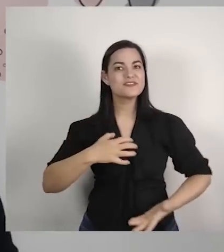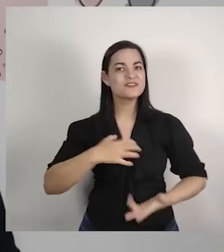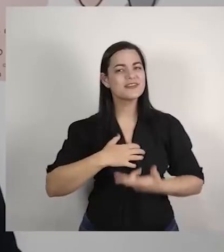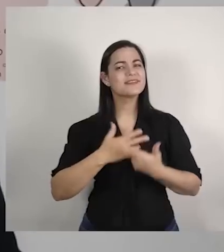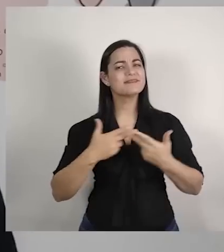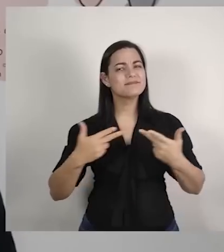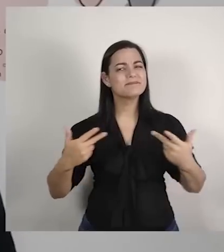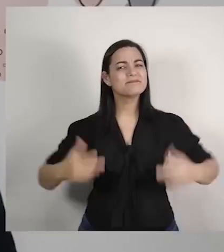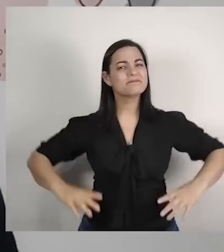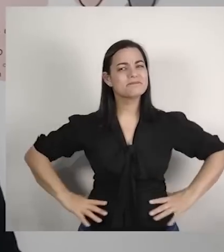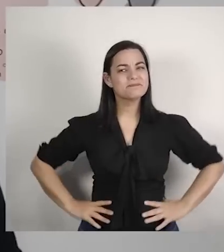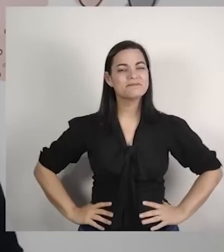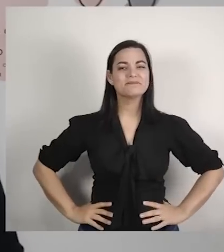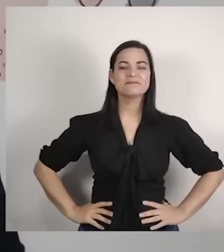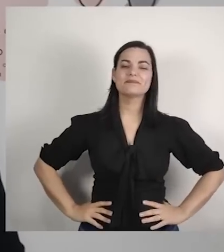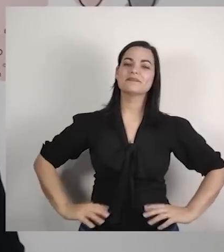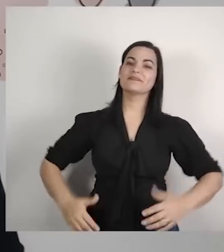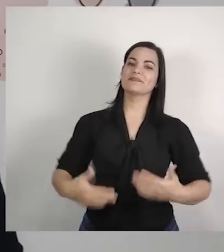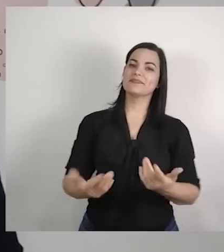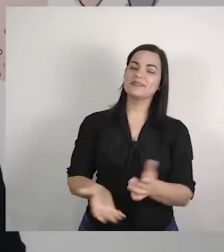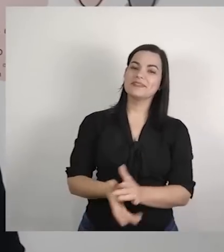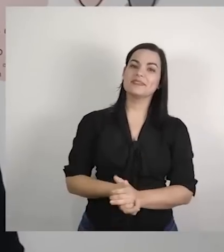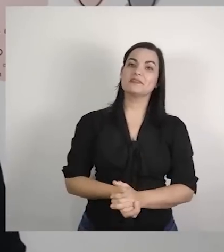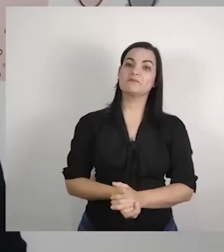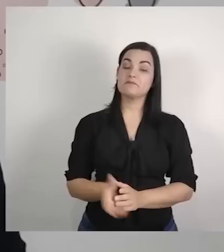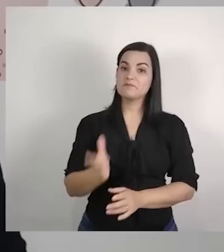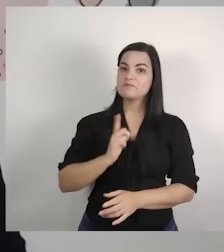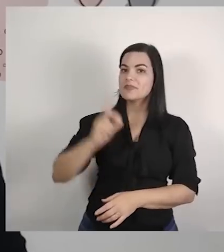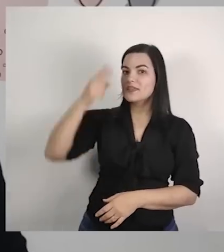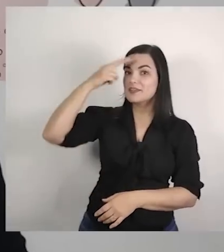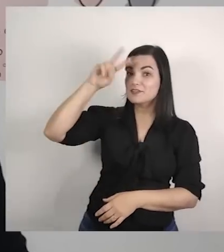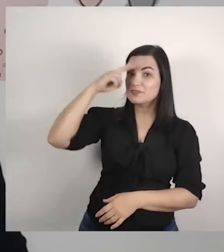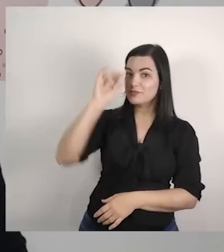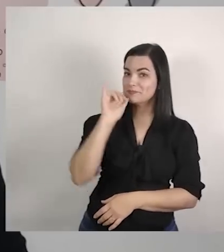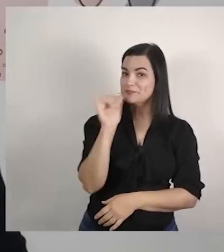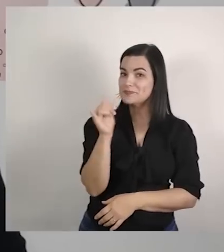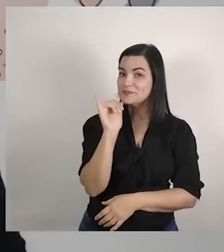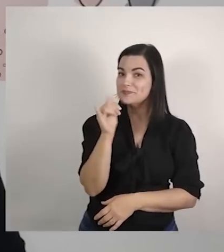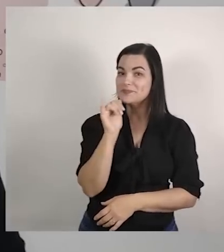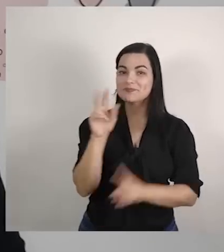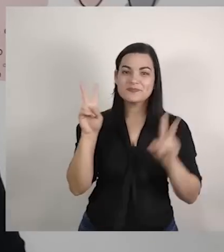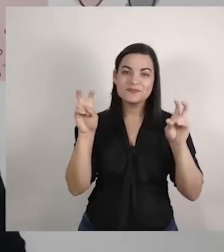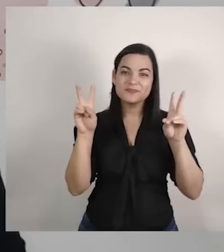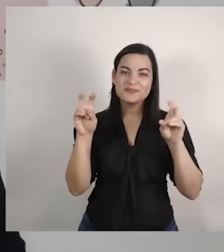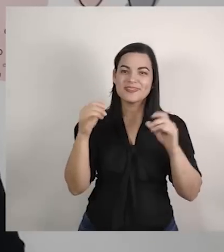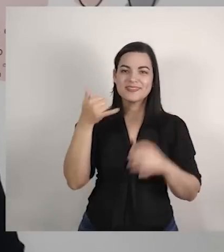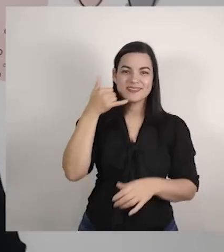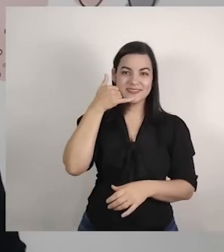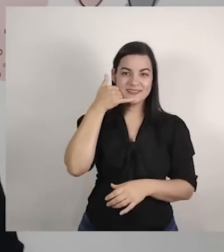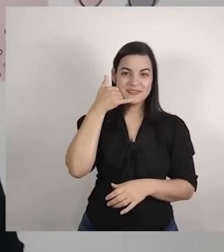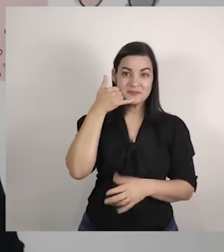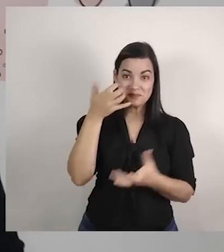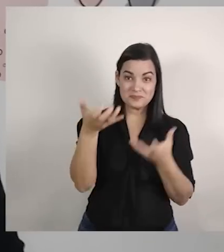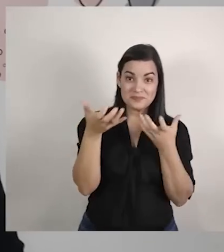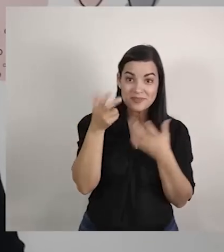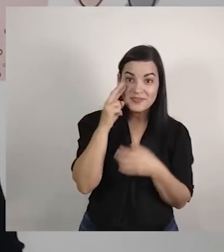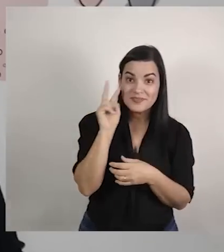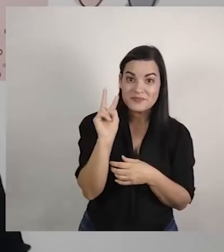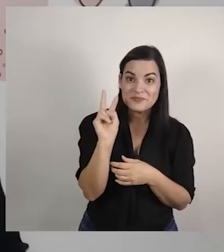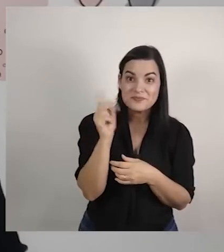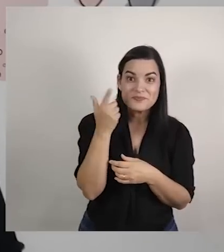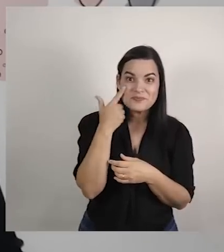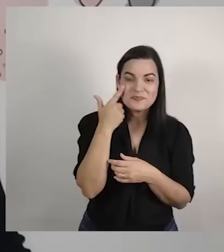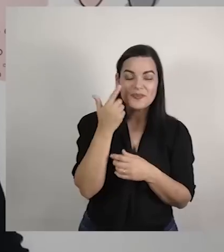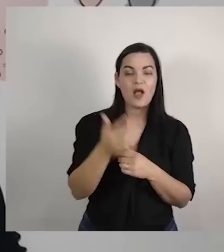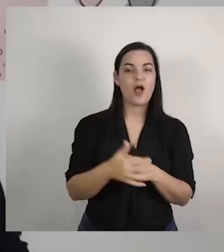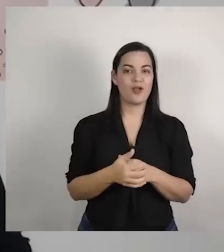de comunicação que nós temos. Eu tenho uma história para te contar a respeito do telefone. Quer ouvir?